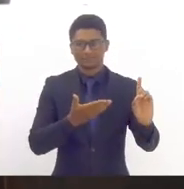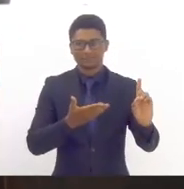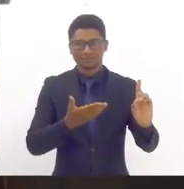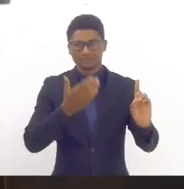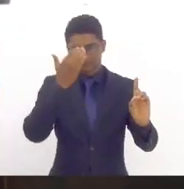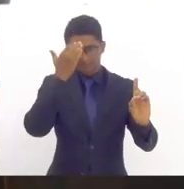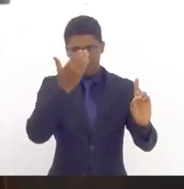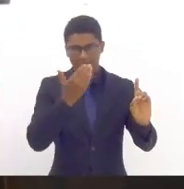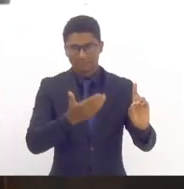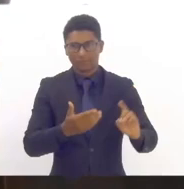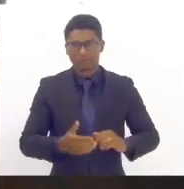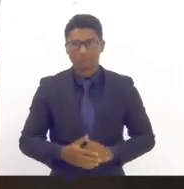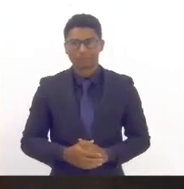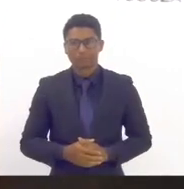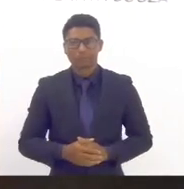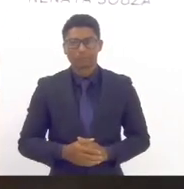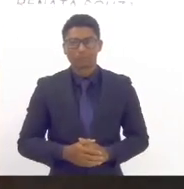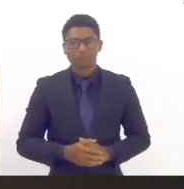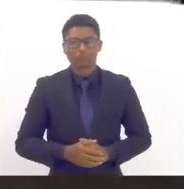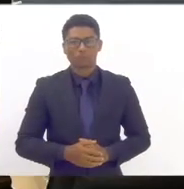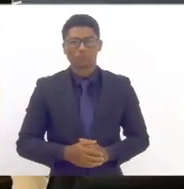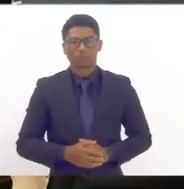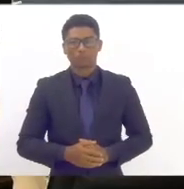muito obrigado, meu irmão.